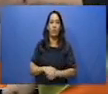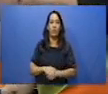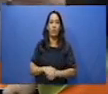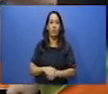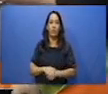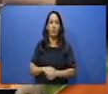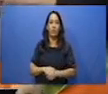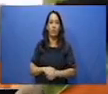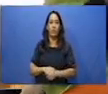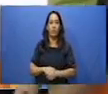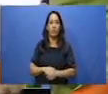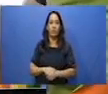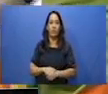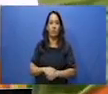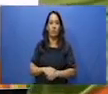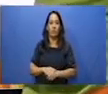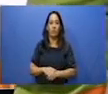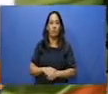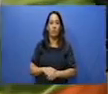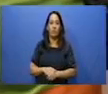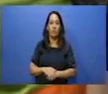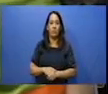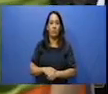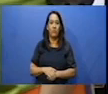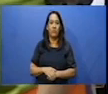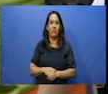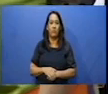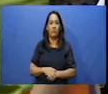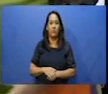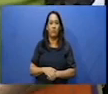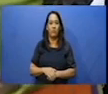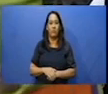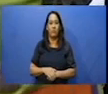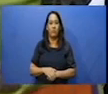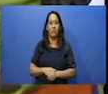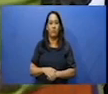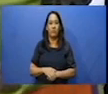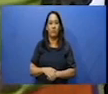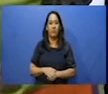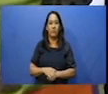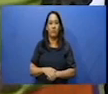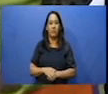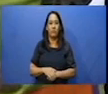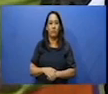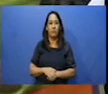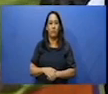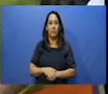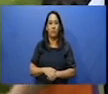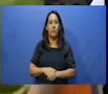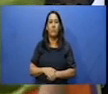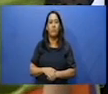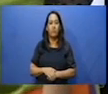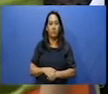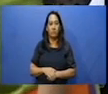ovo gigante. Voltando lá para a gente escrever, opa,